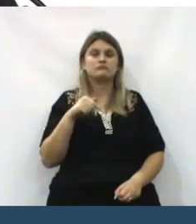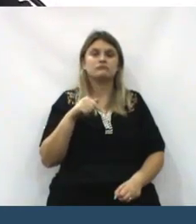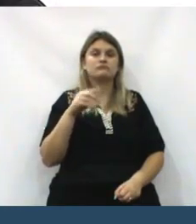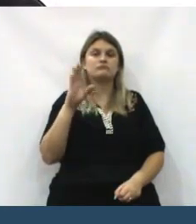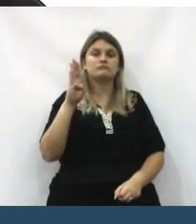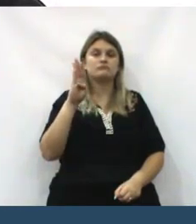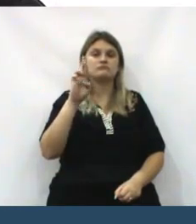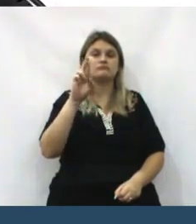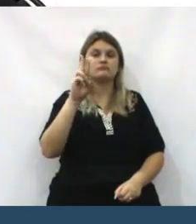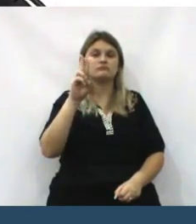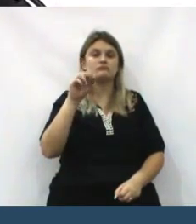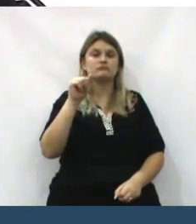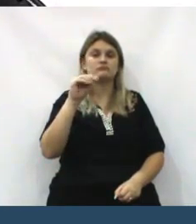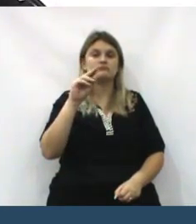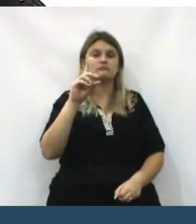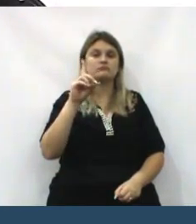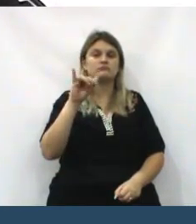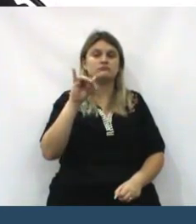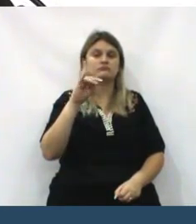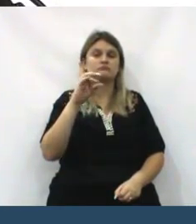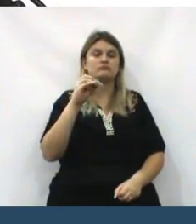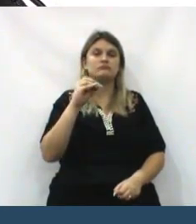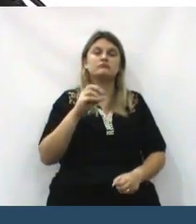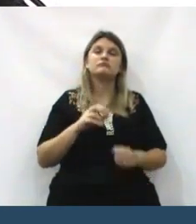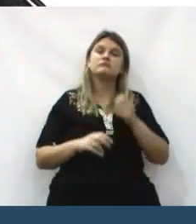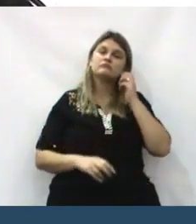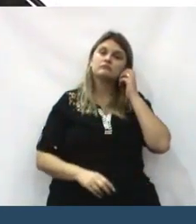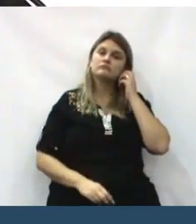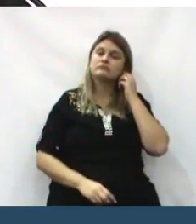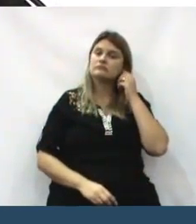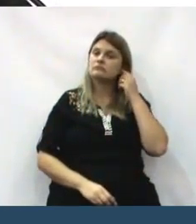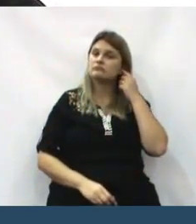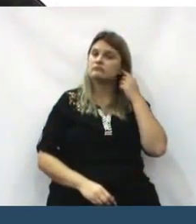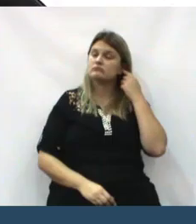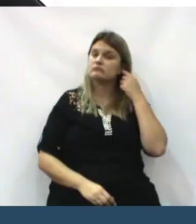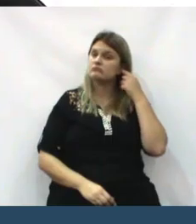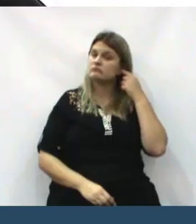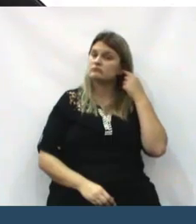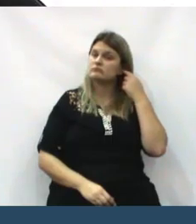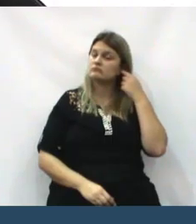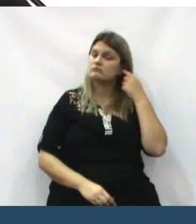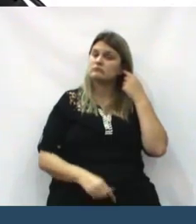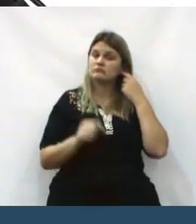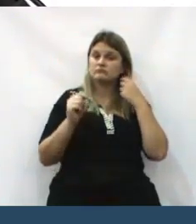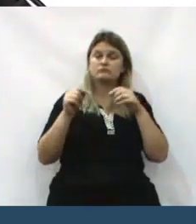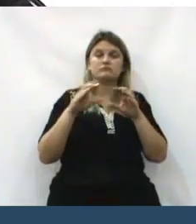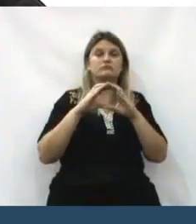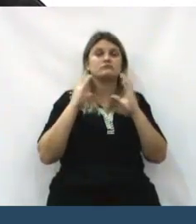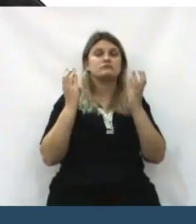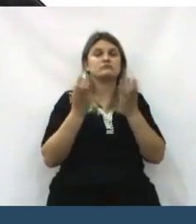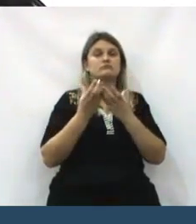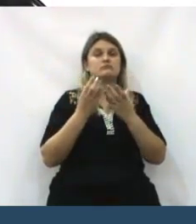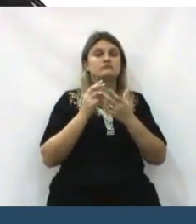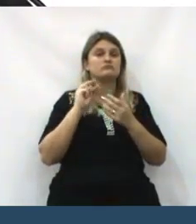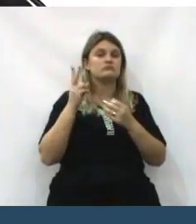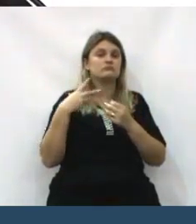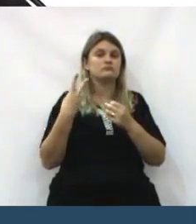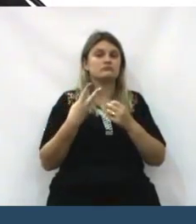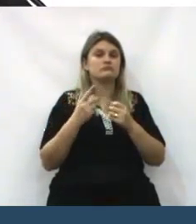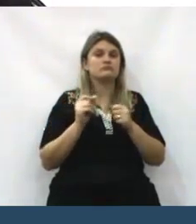aqui, Brumadinho, de Minas Gerais. E a Câmara de Vereadores daquele município